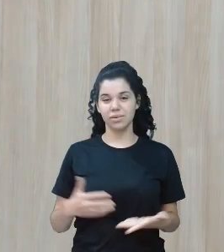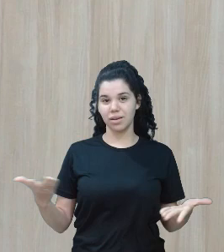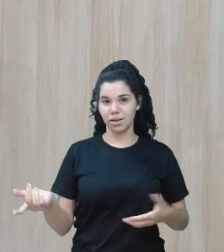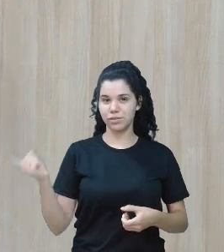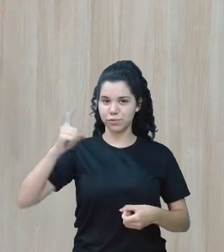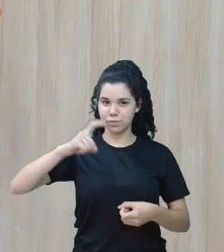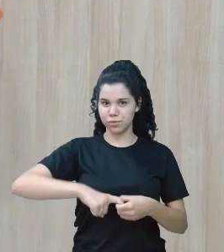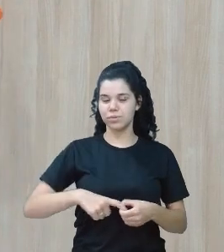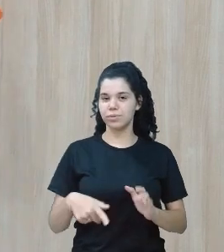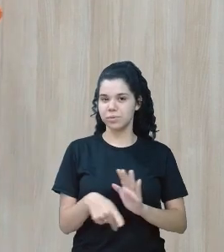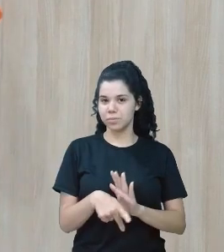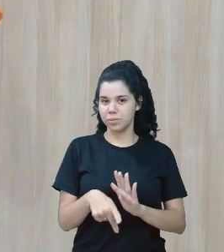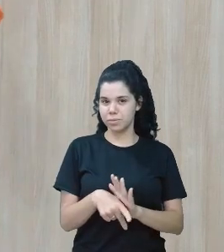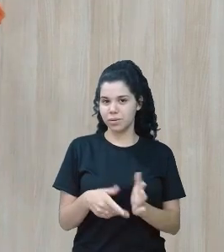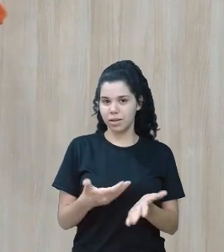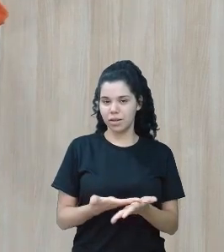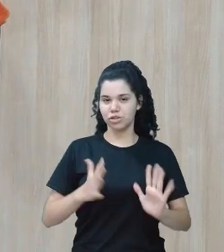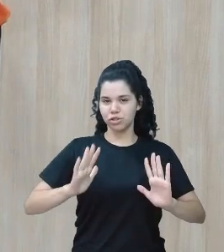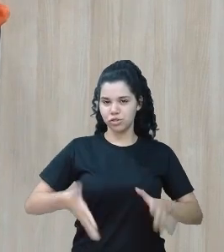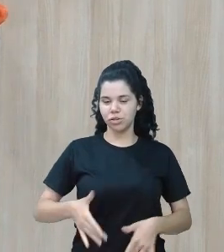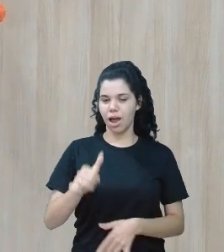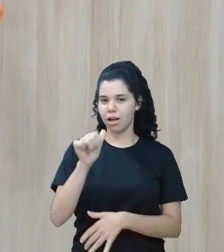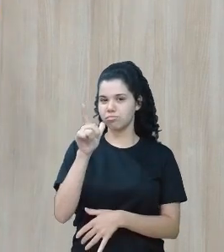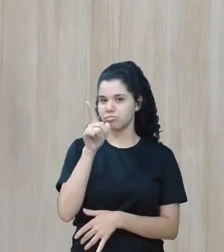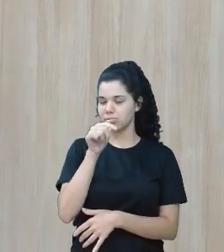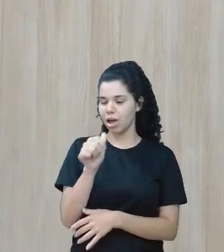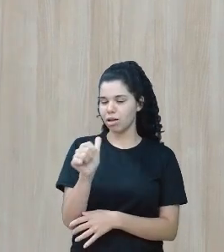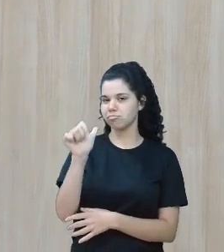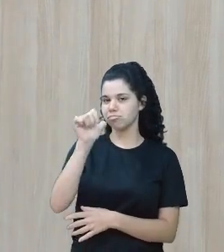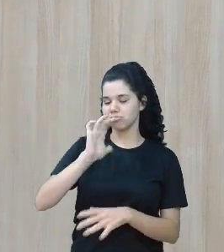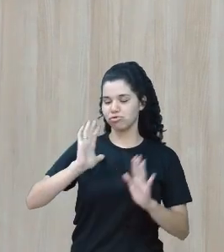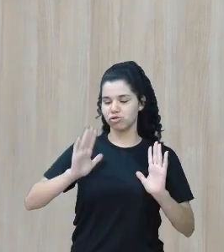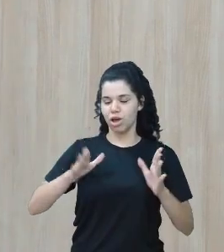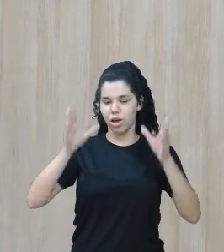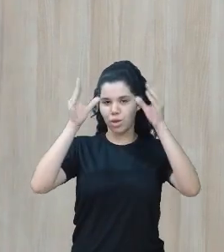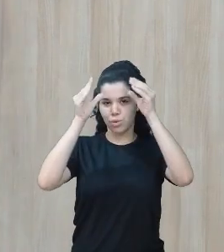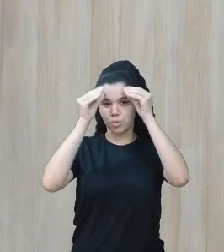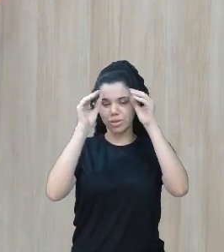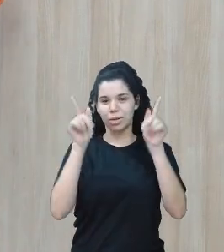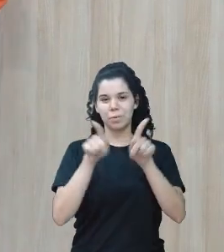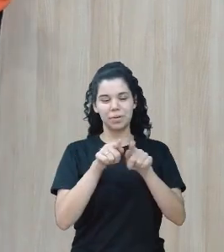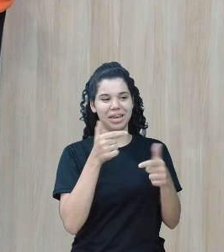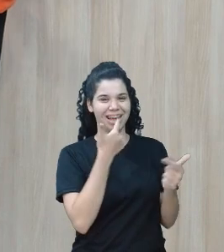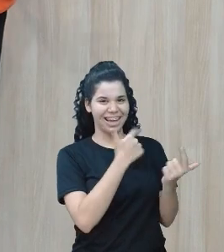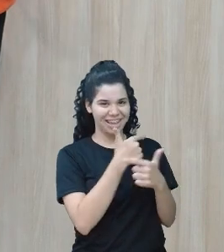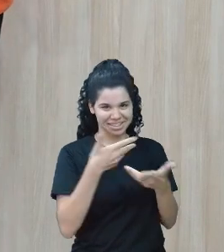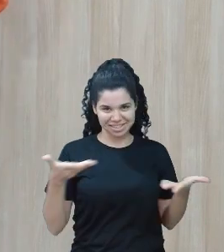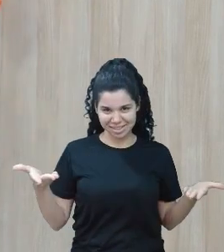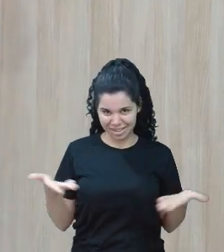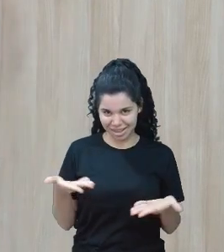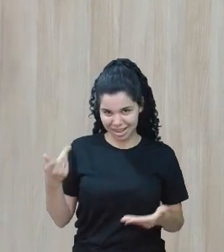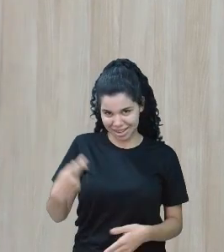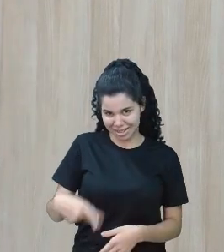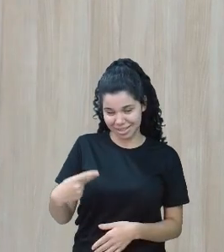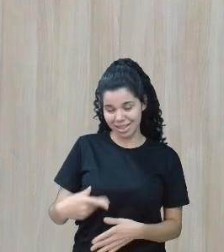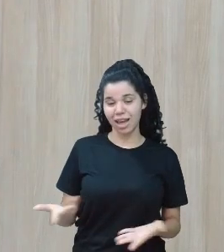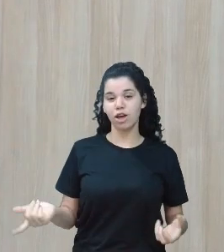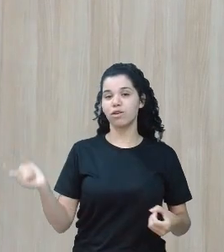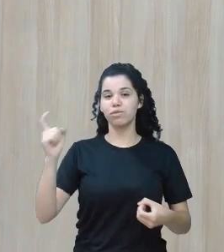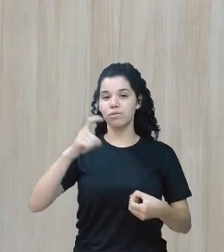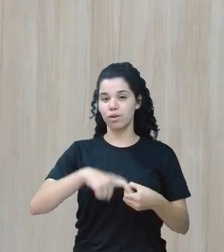Estamos de volta, refrescados, depois de uma aguinha, uma risadinha por aqui pelos estúdios. E eu vou